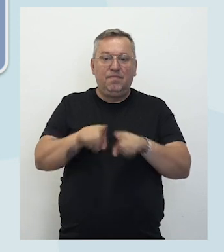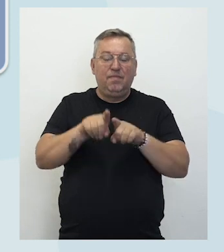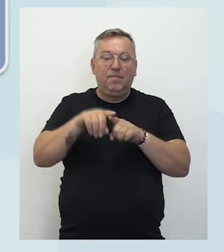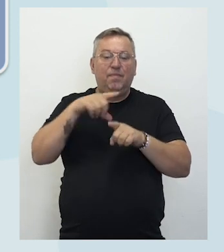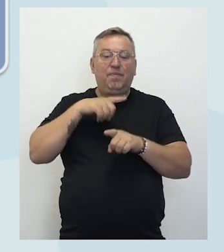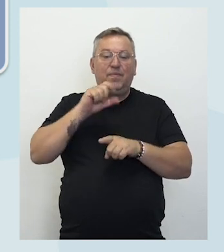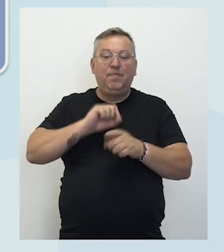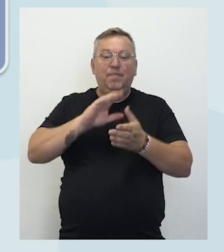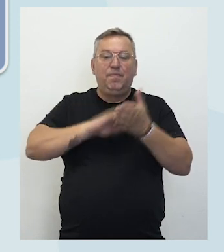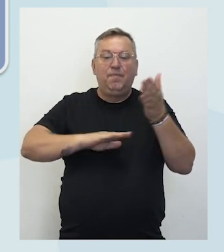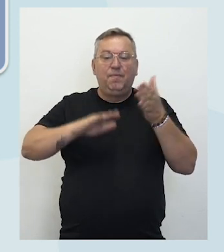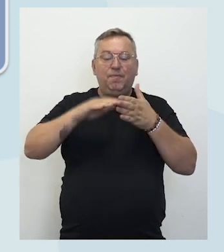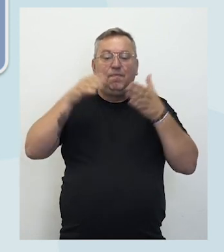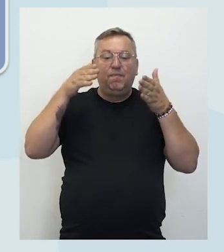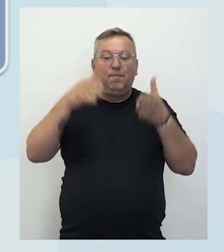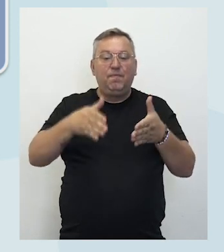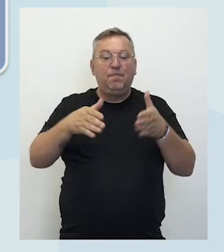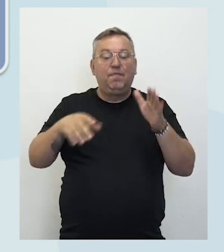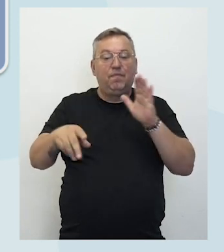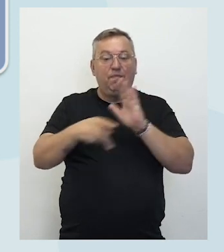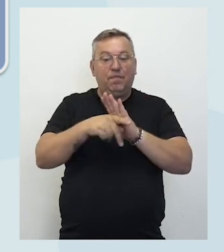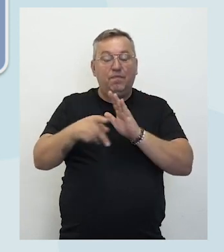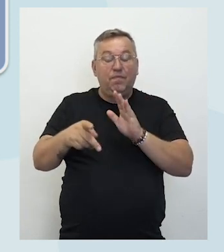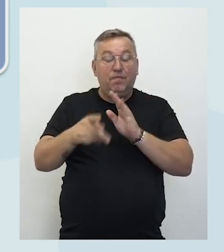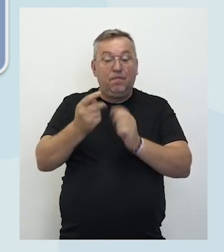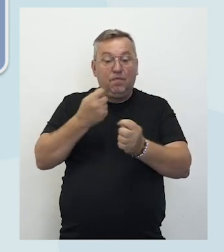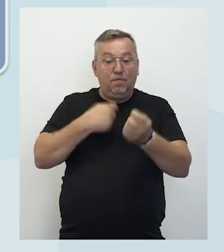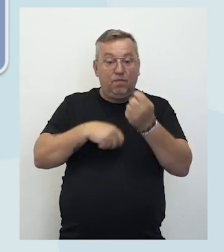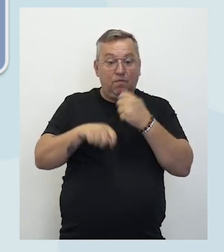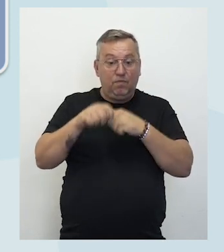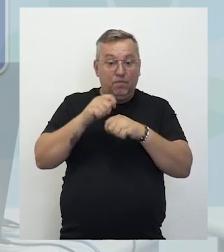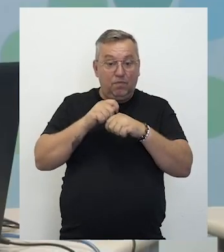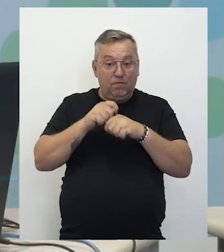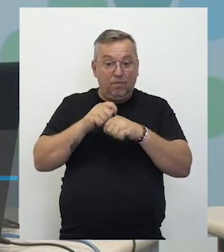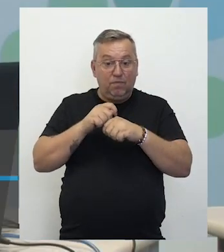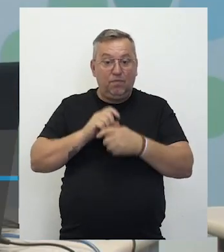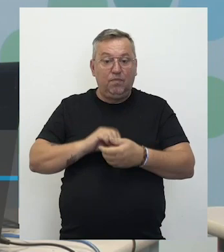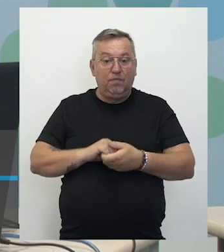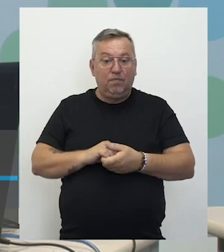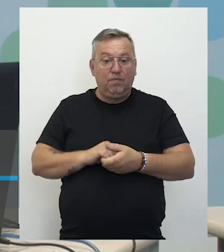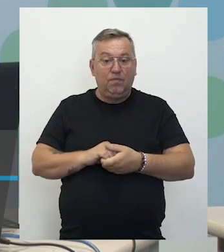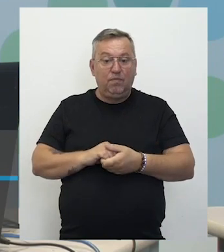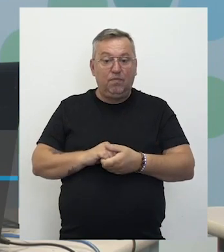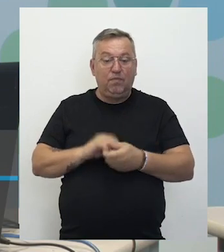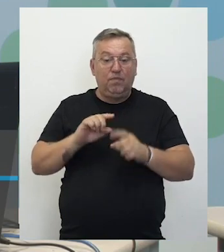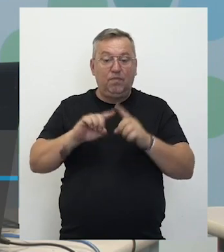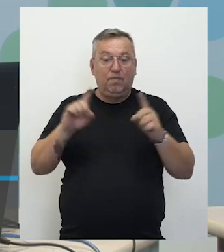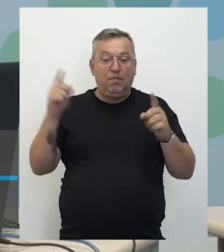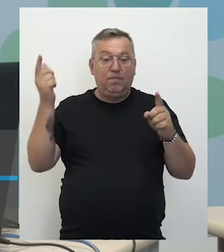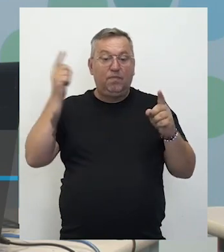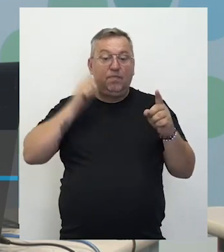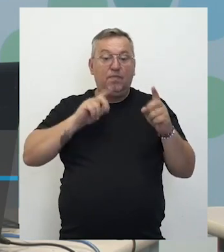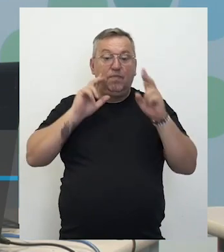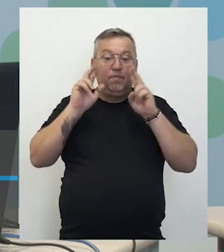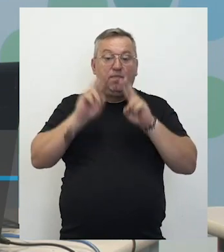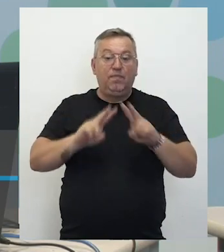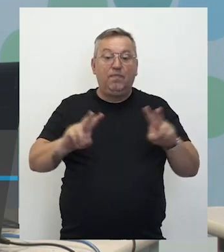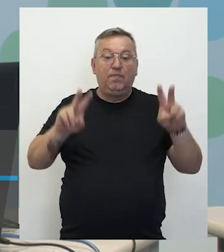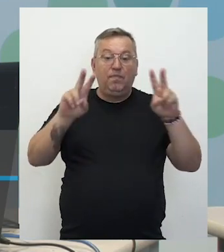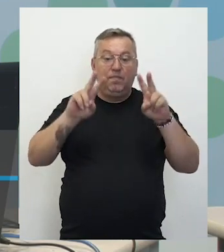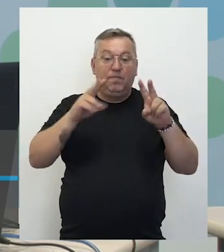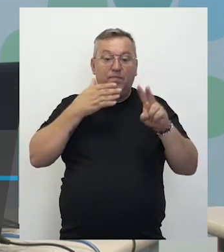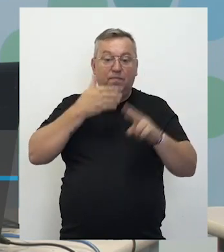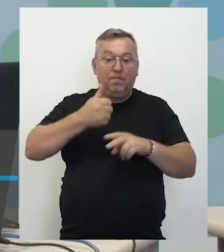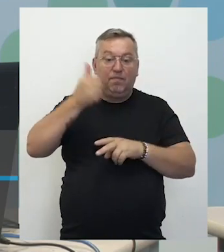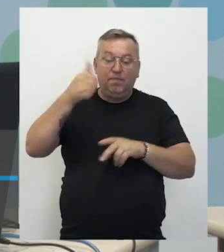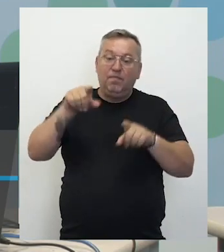aí todos direcionados aos setores da economia, ou seja, compõem os setores da economia. Para que a gente consiga visualizar um pouco melhor,